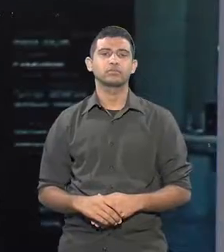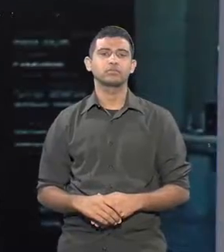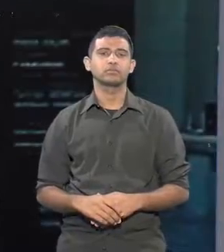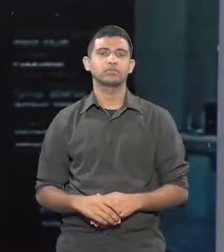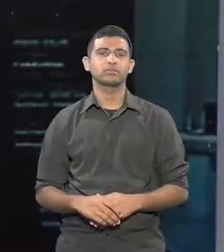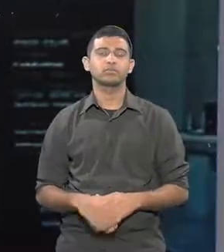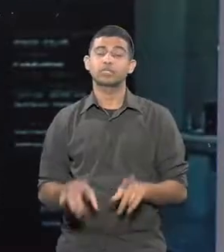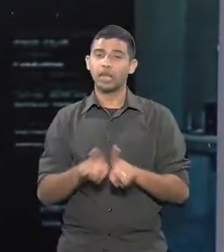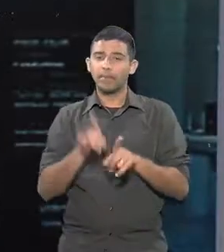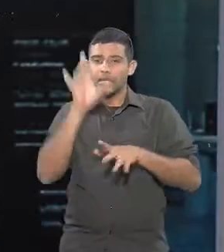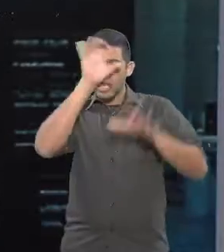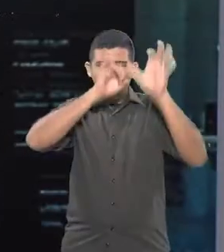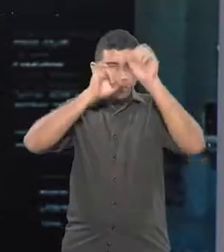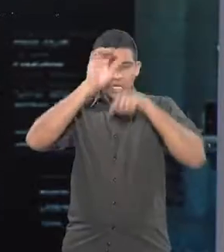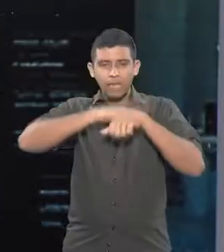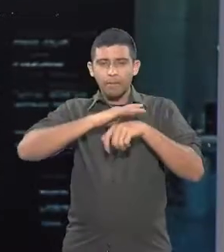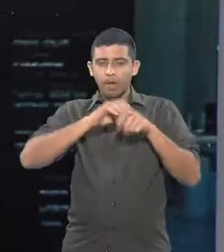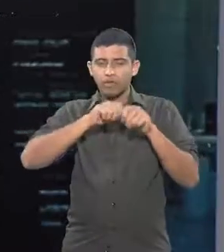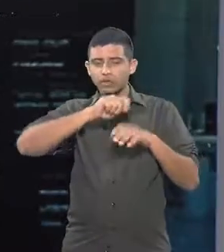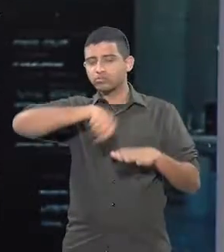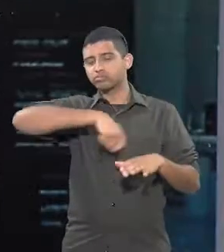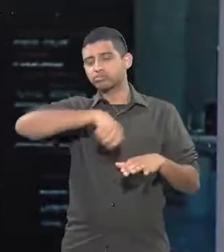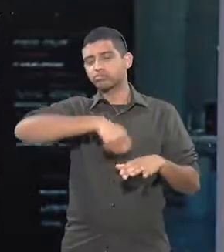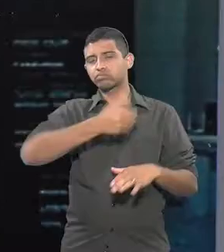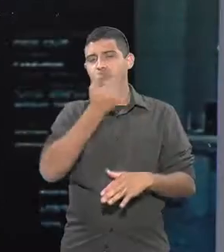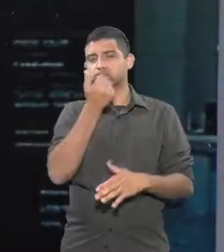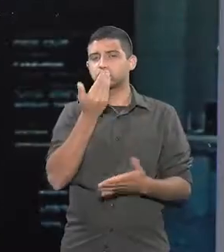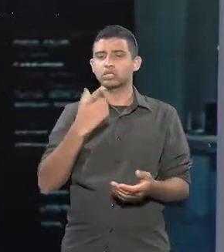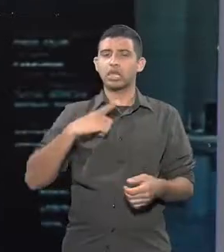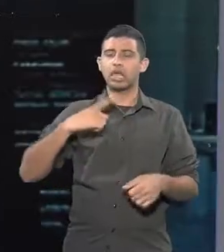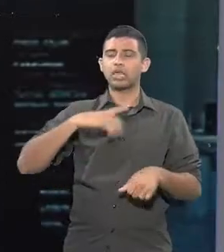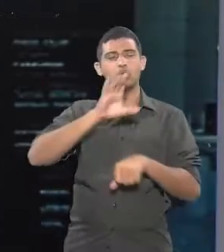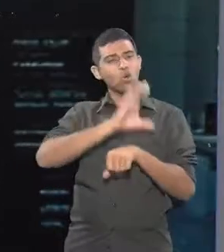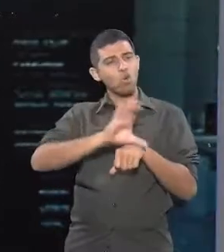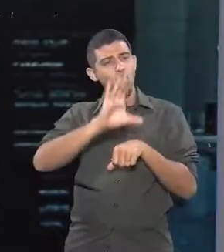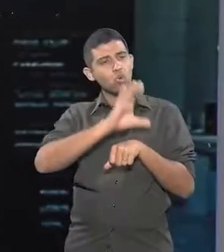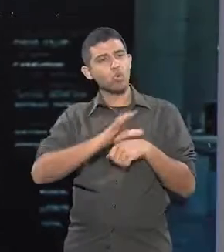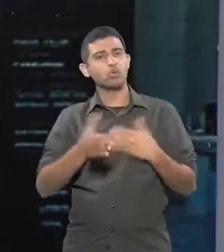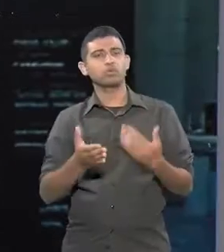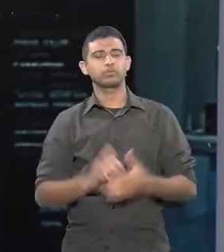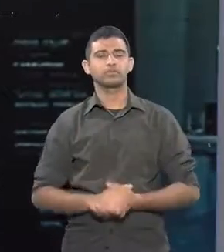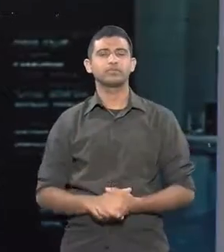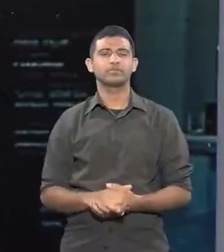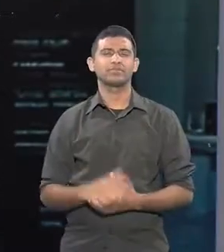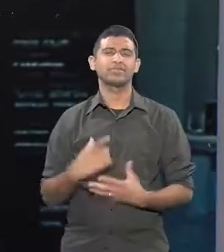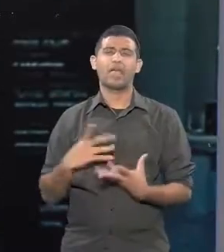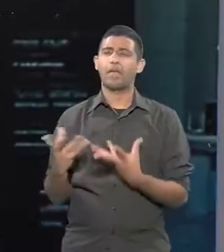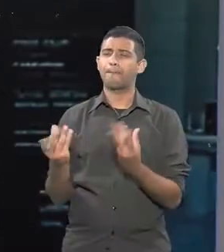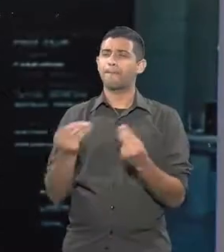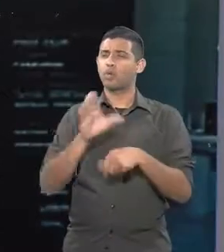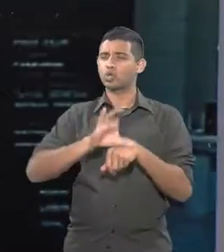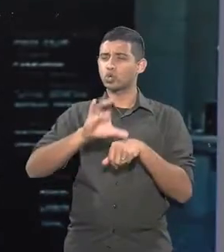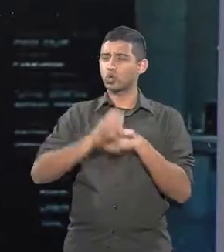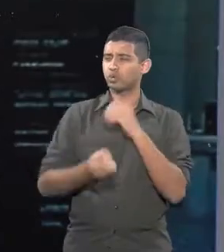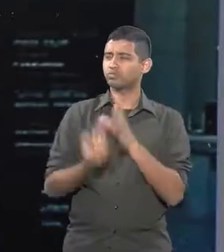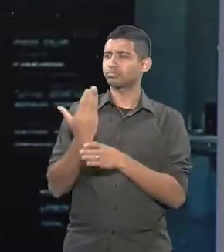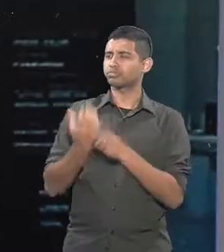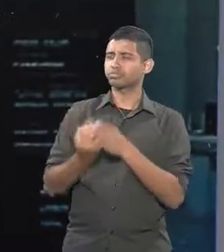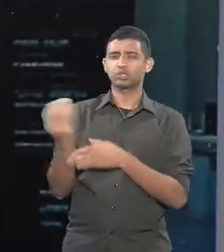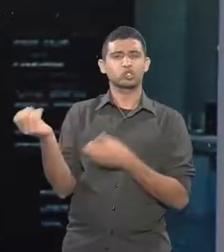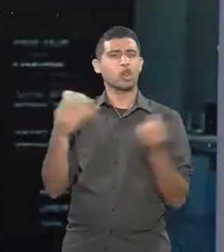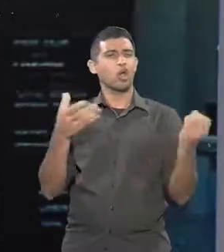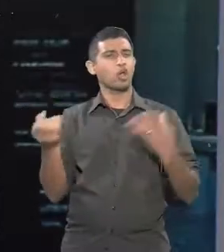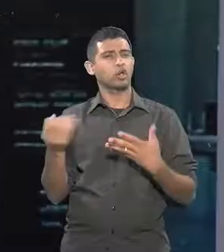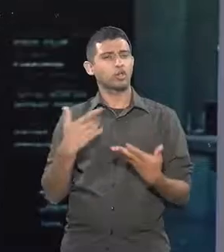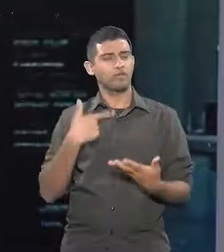até aprender a preparar o seu próprio alimento. Cursos, tem muitos cursos surgindo,